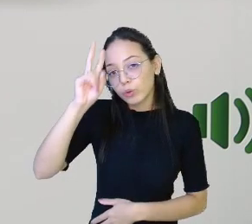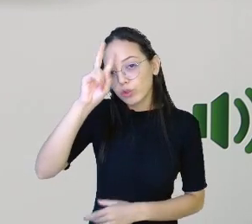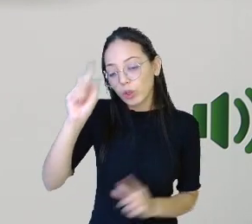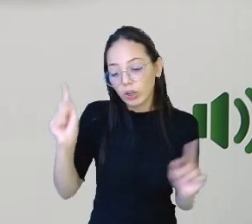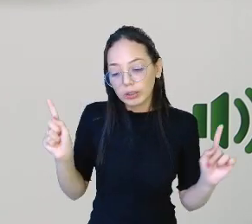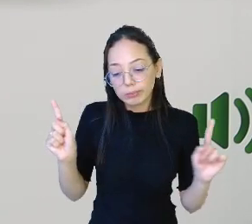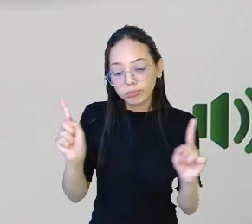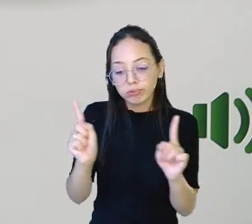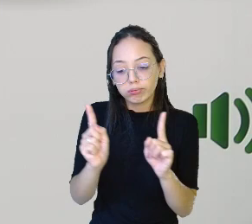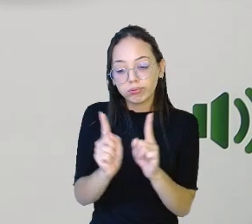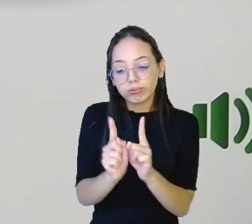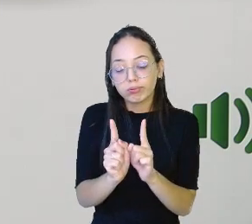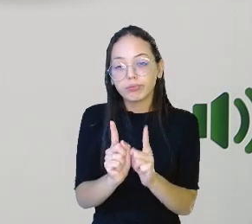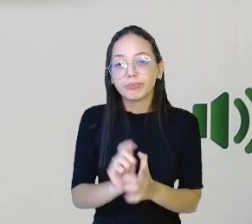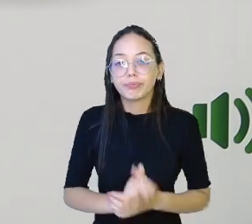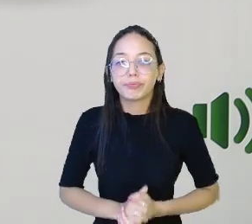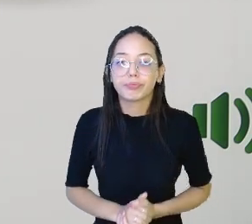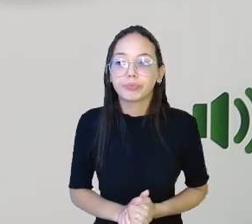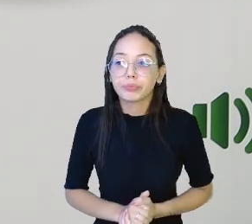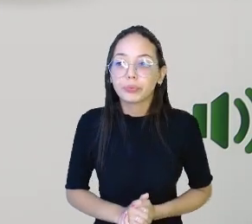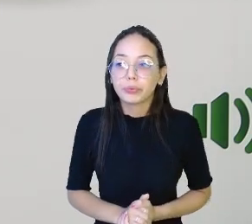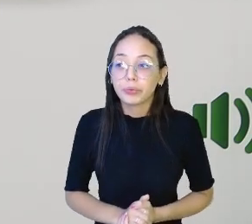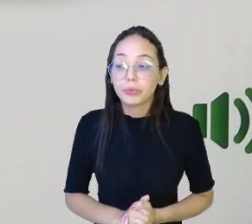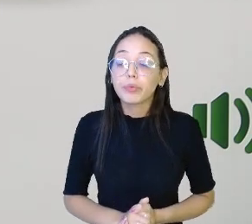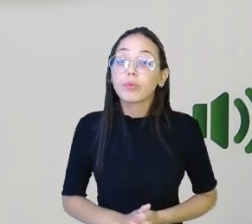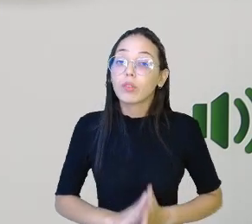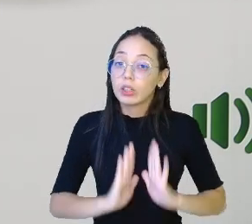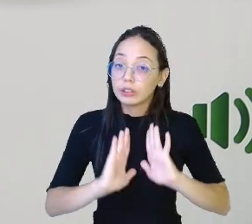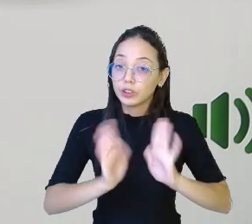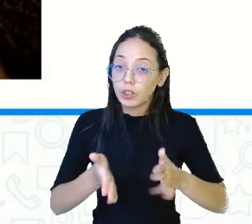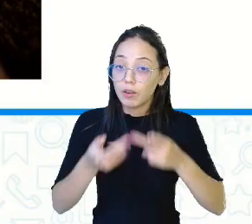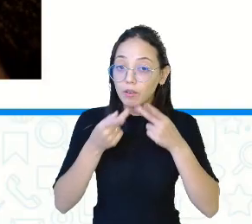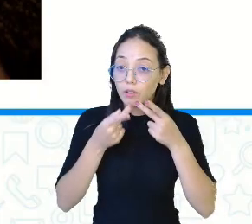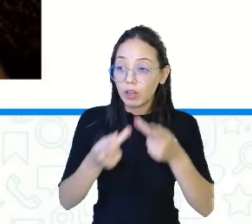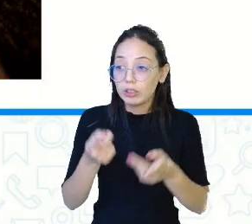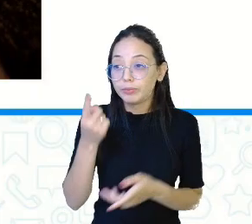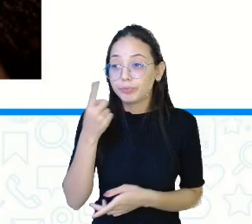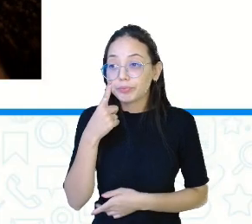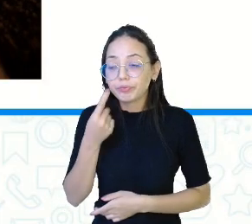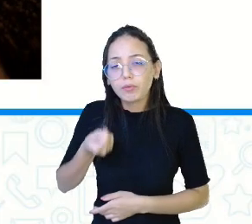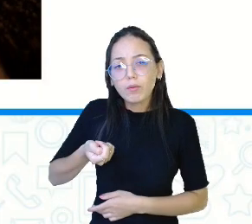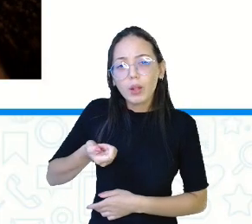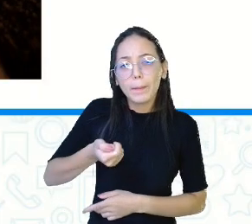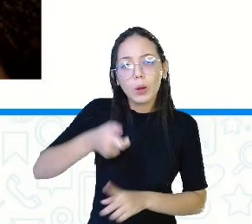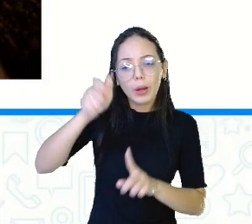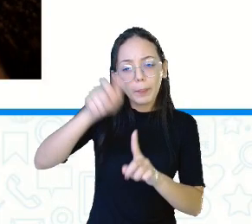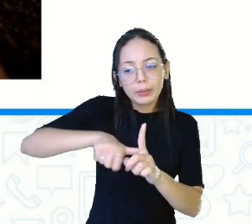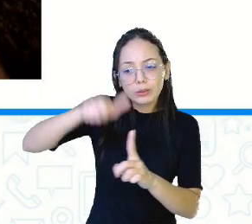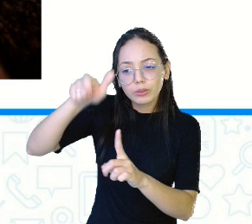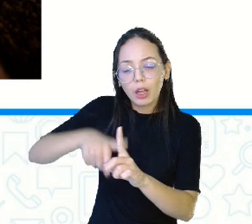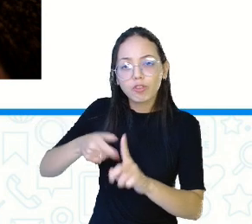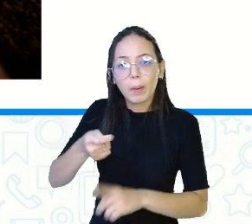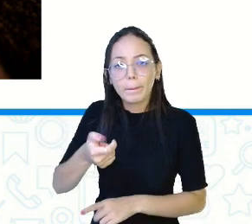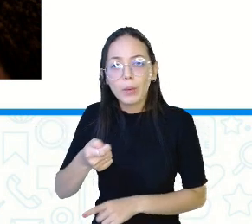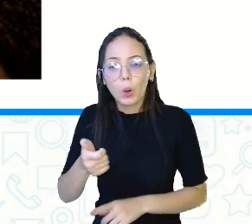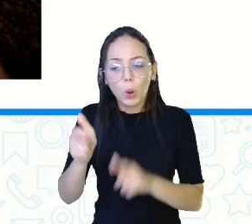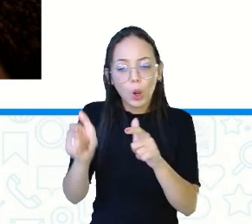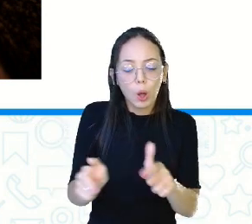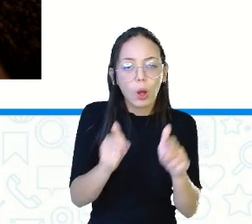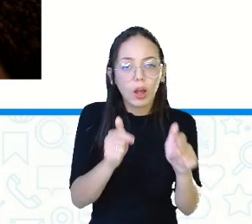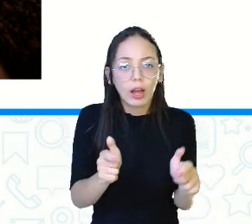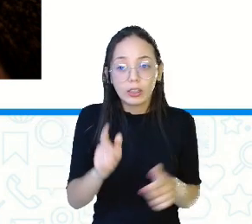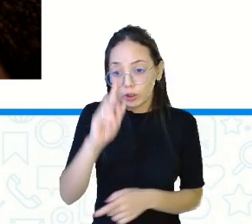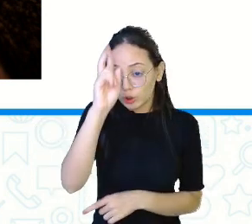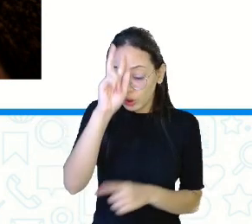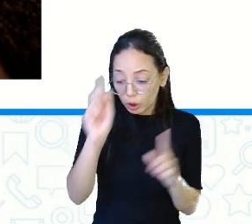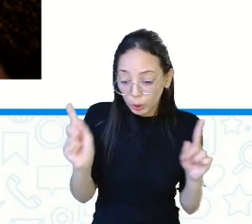curta. Outra coisa, como eu já falei, tá vendo? Ó, há poucas personagens e poucos locais. Como a história é